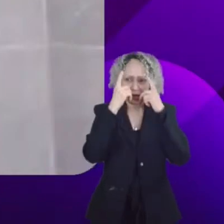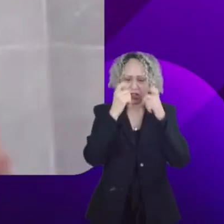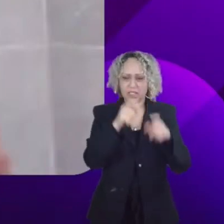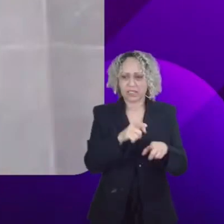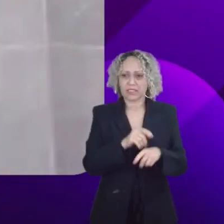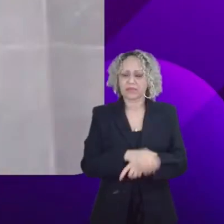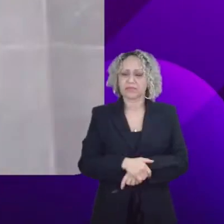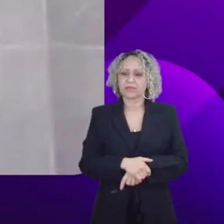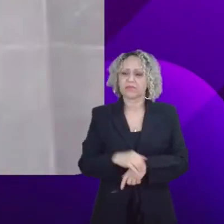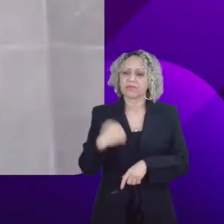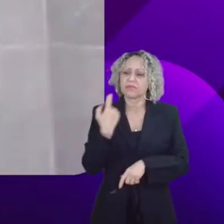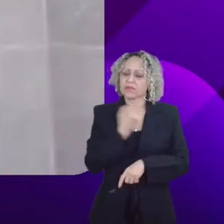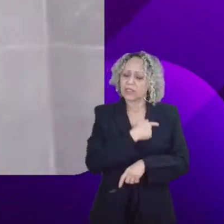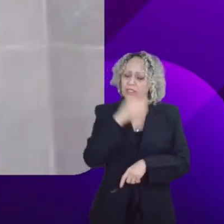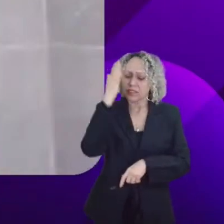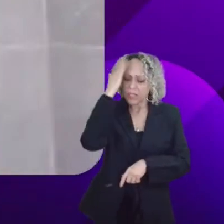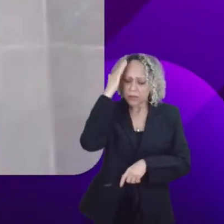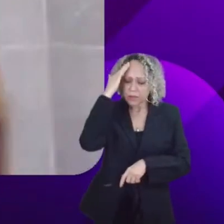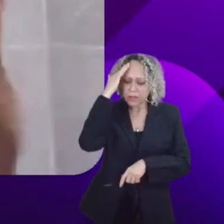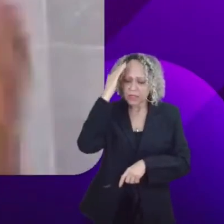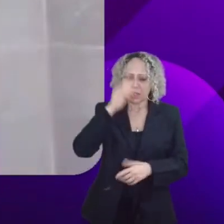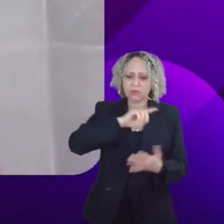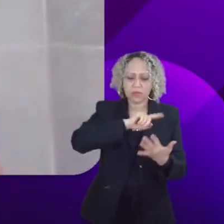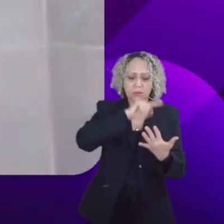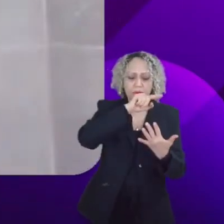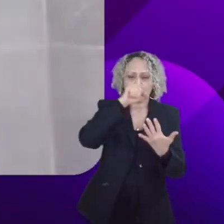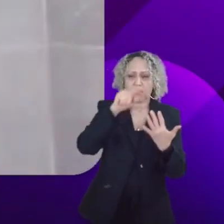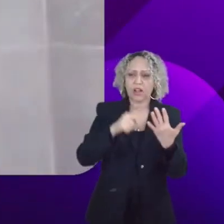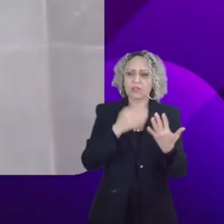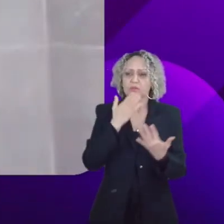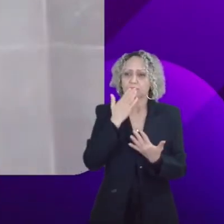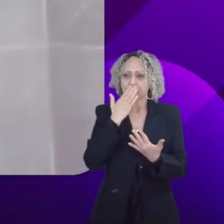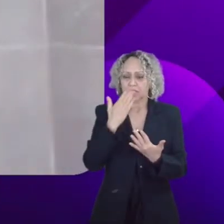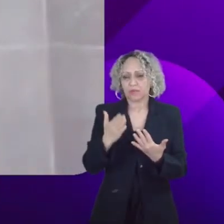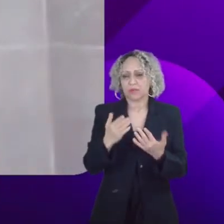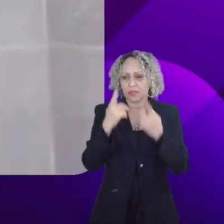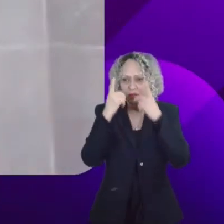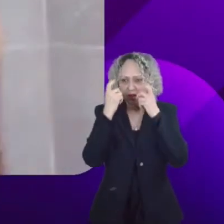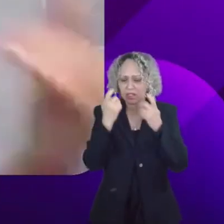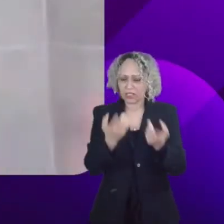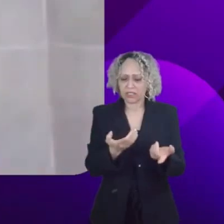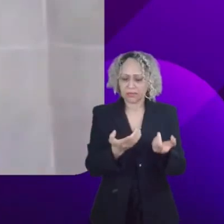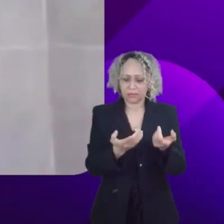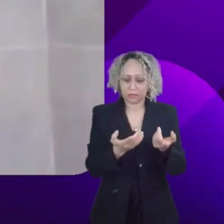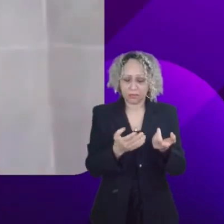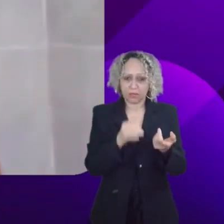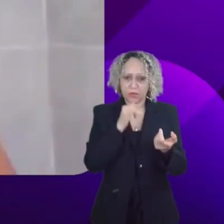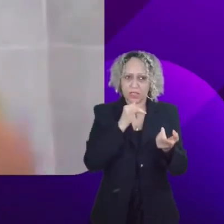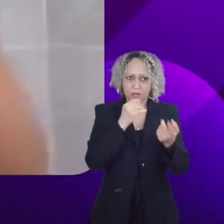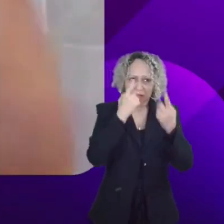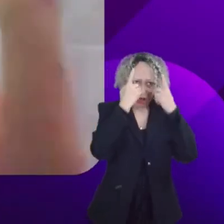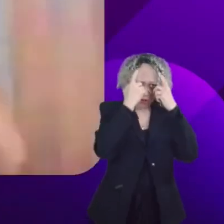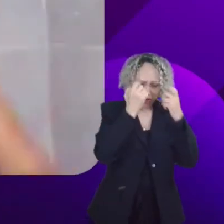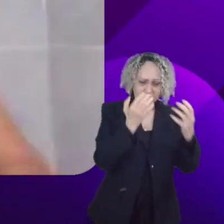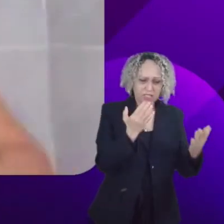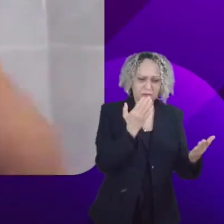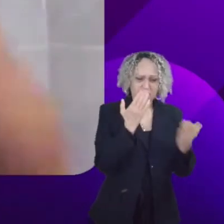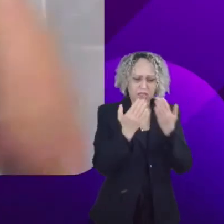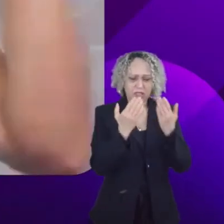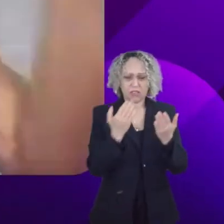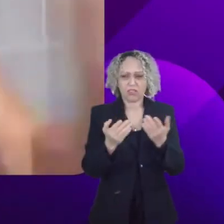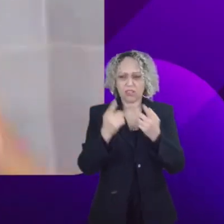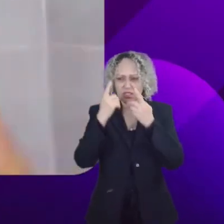que temos vários tipos de violência hoje que são praticados contra as mulheres, desde a psicológica,